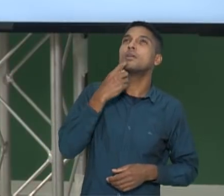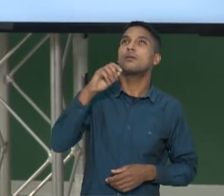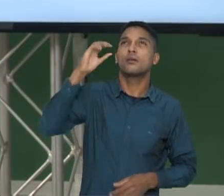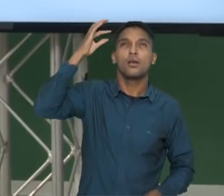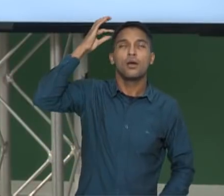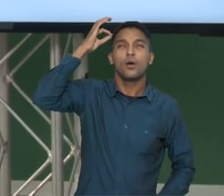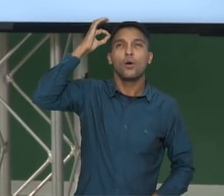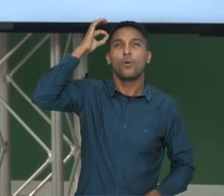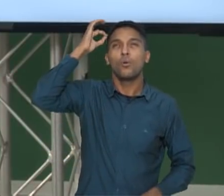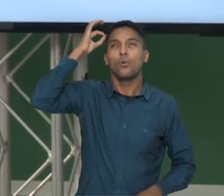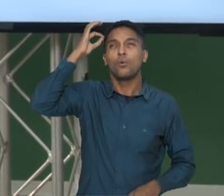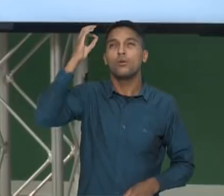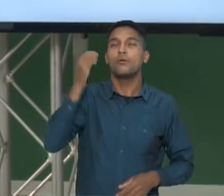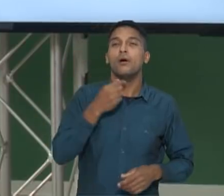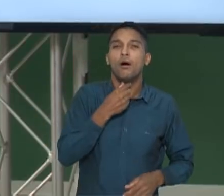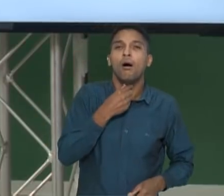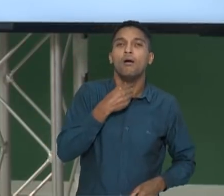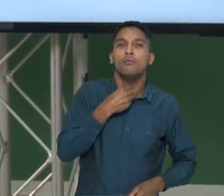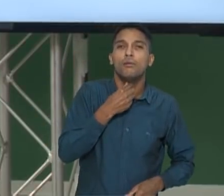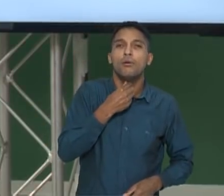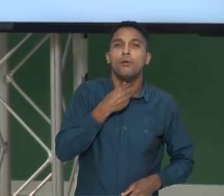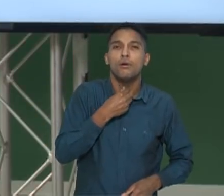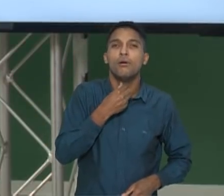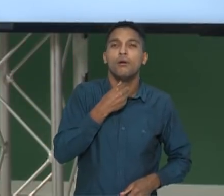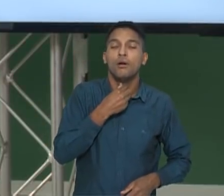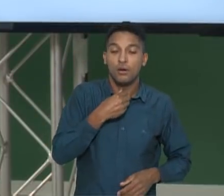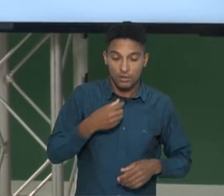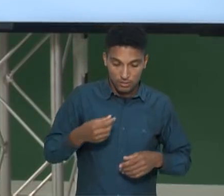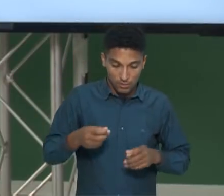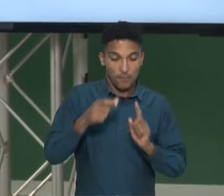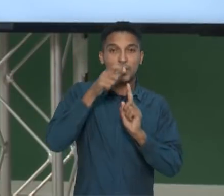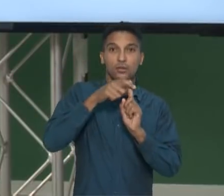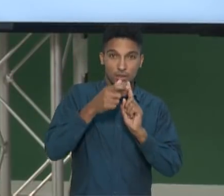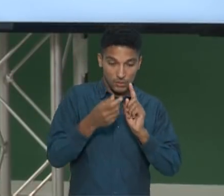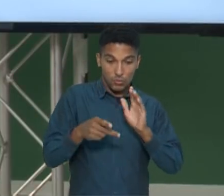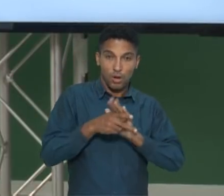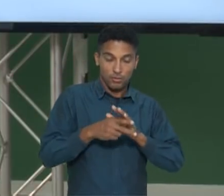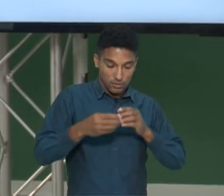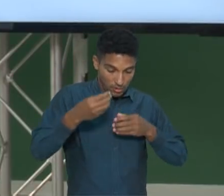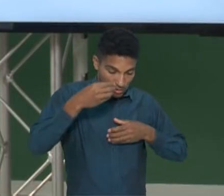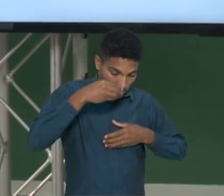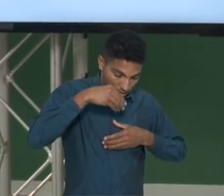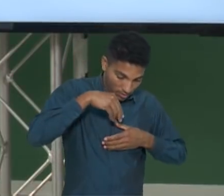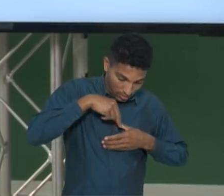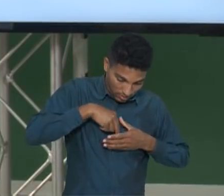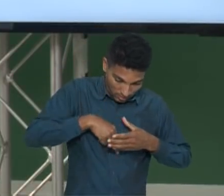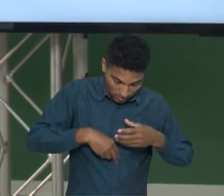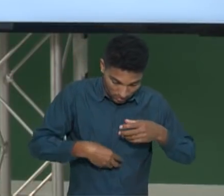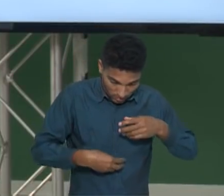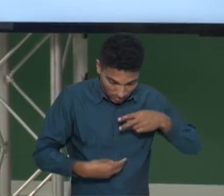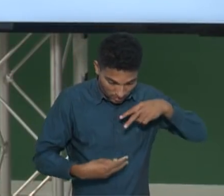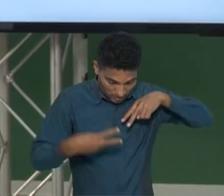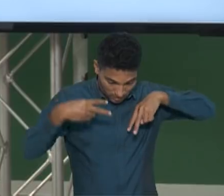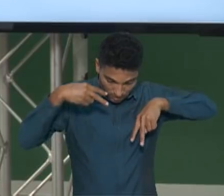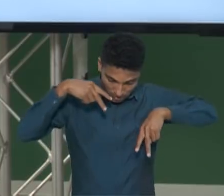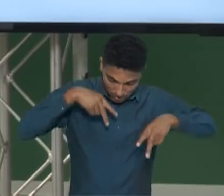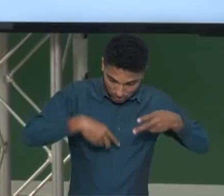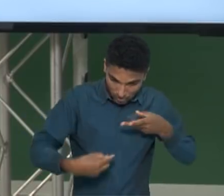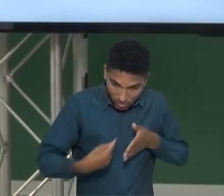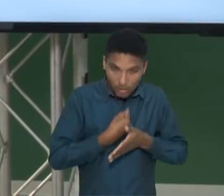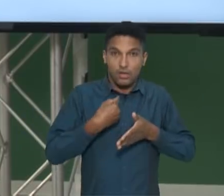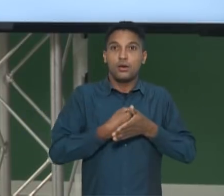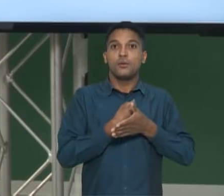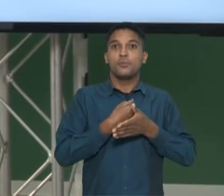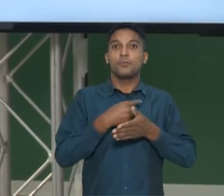discurso interno, né? No qual o personagem conversa consigo próprio. Então, isso tudo são alguns exemplos que